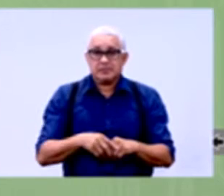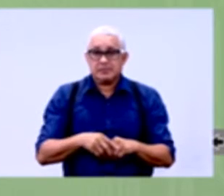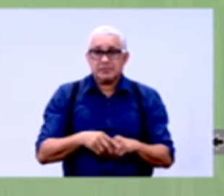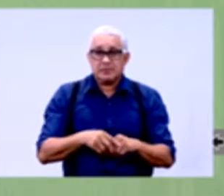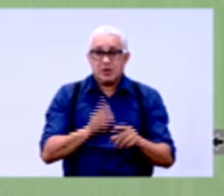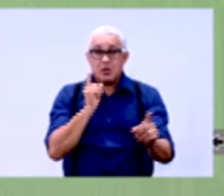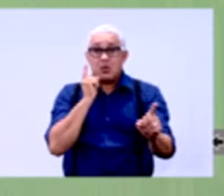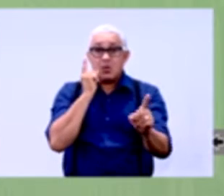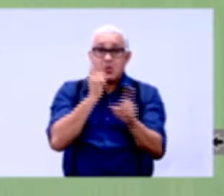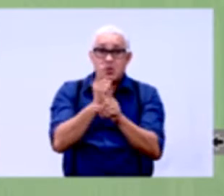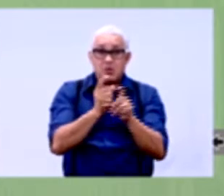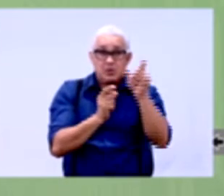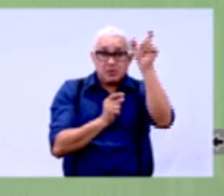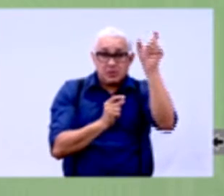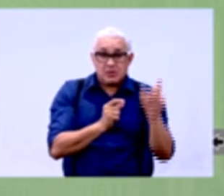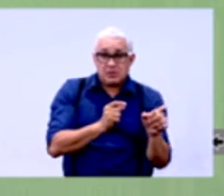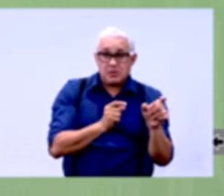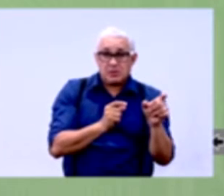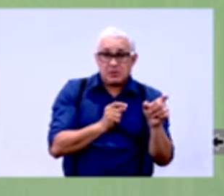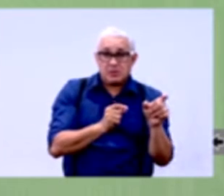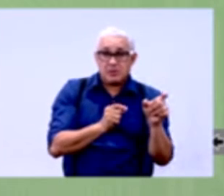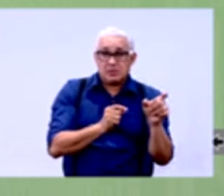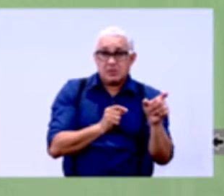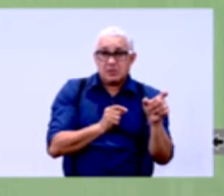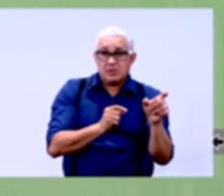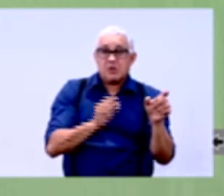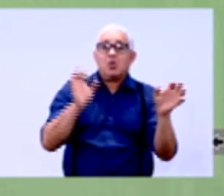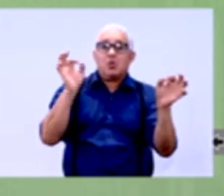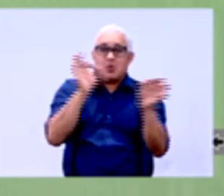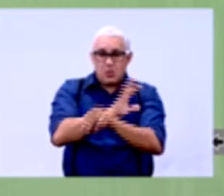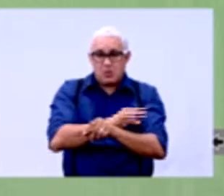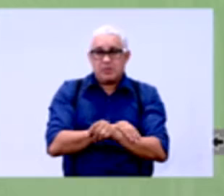Localizou o cliente e aí este método foi concluído.